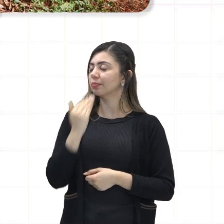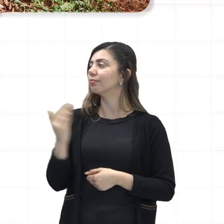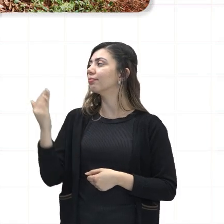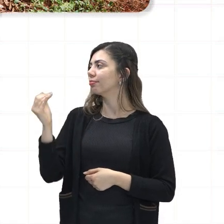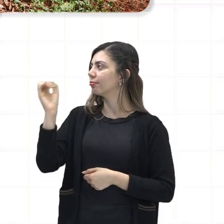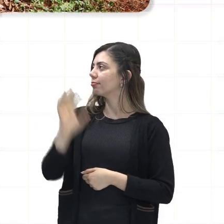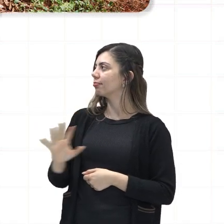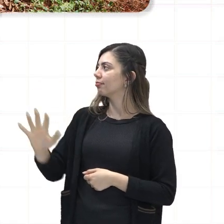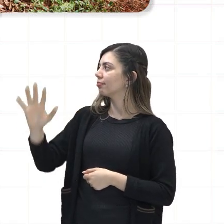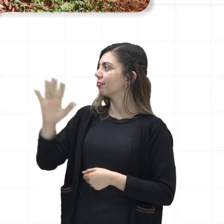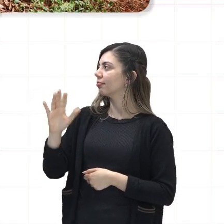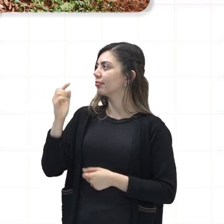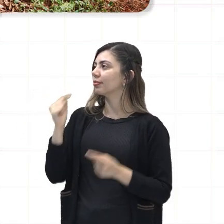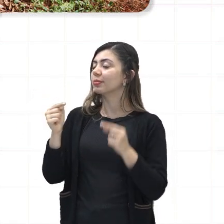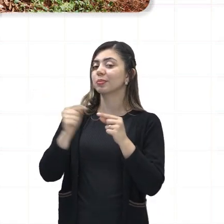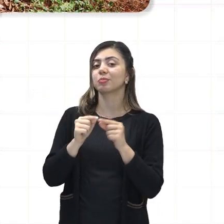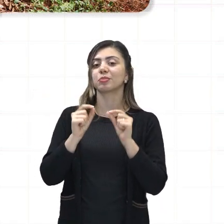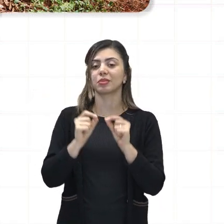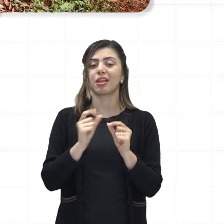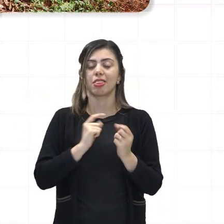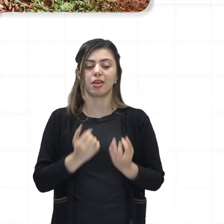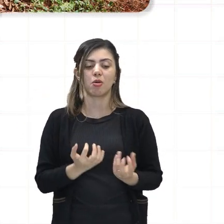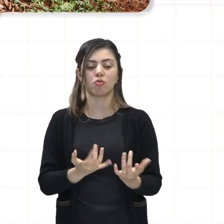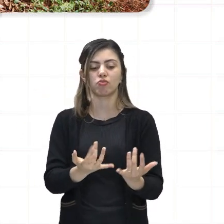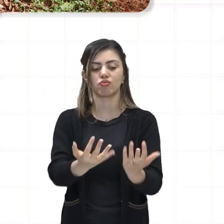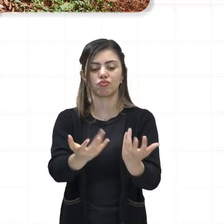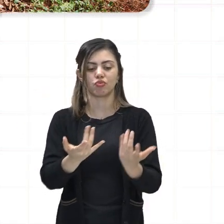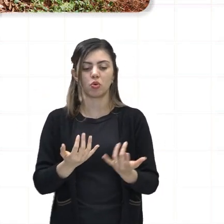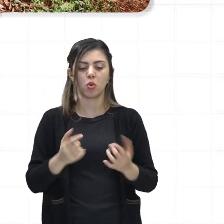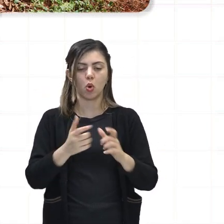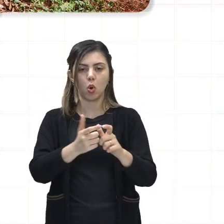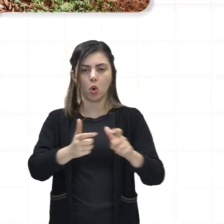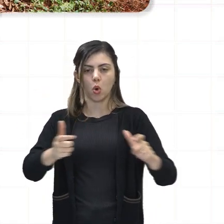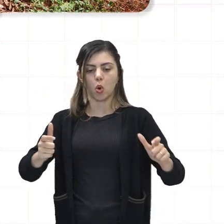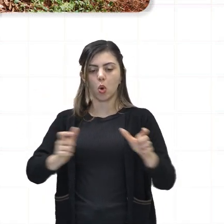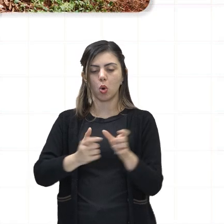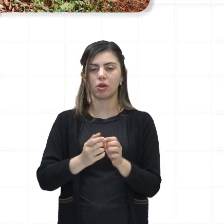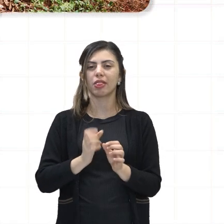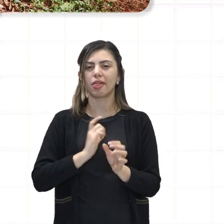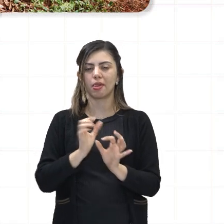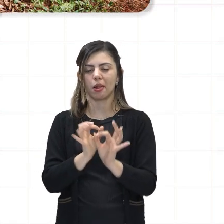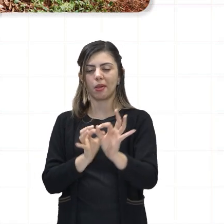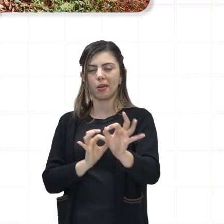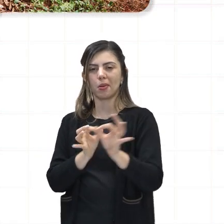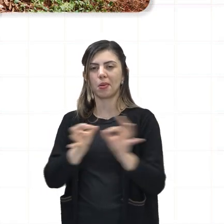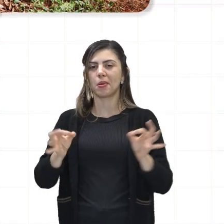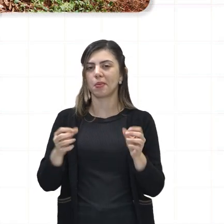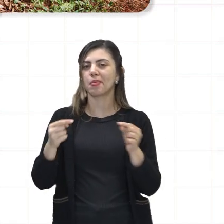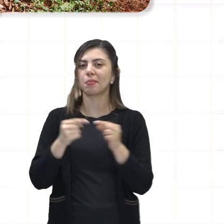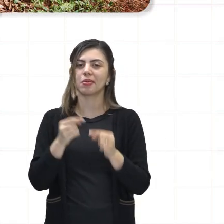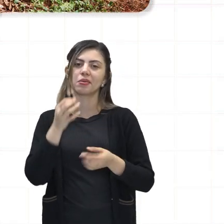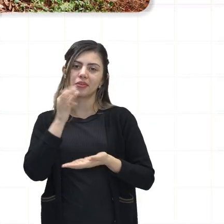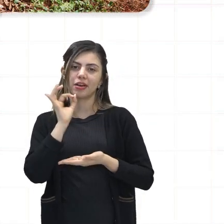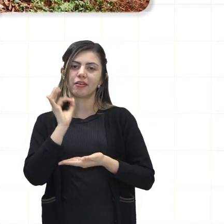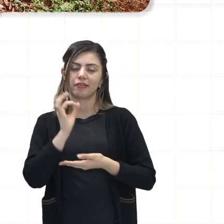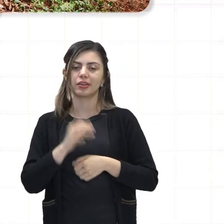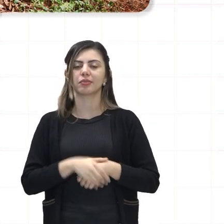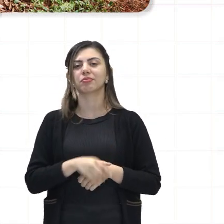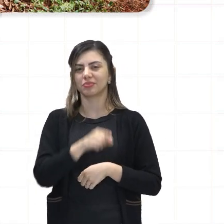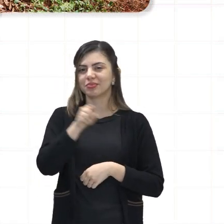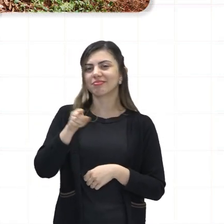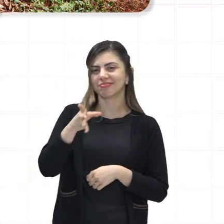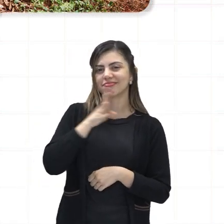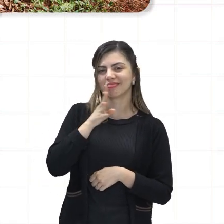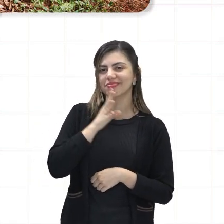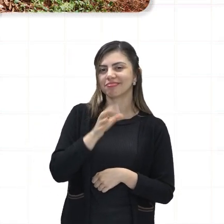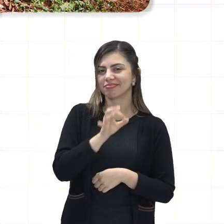uma imagem que mostra um cafezal. Eu tenho certeza que a maioria de vocês, se não todos, conhecem o que é um pé de